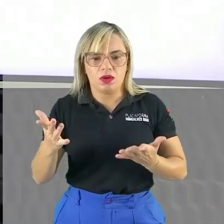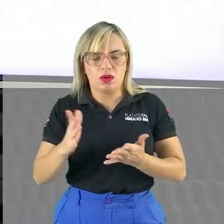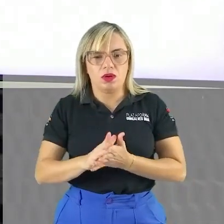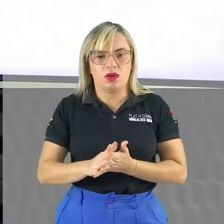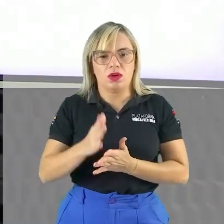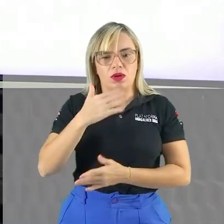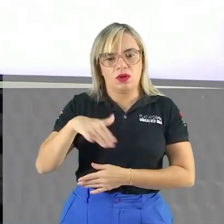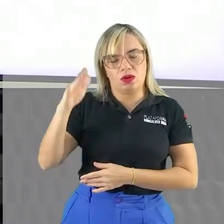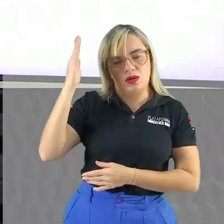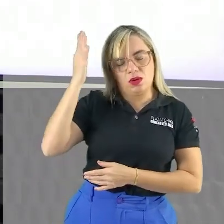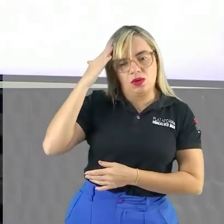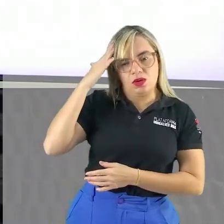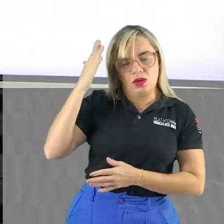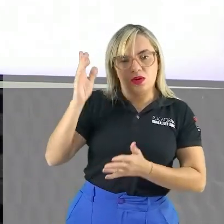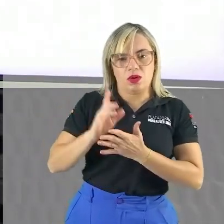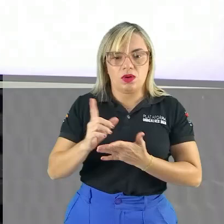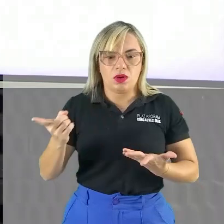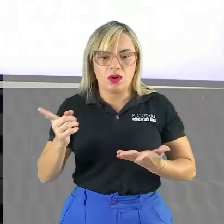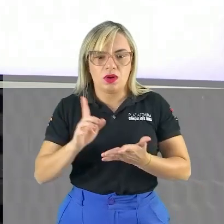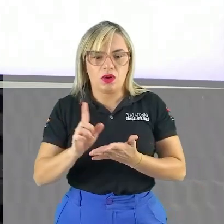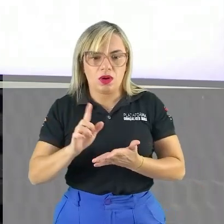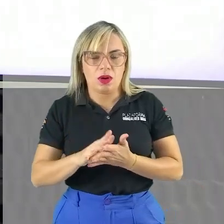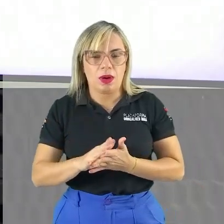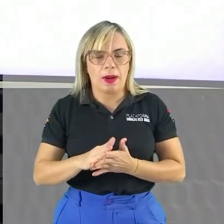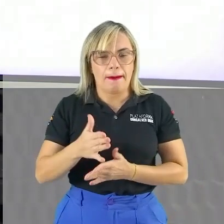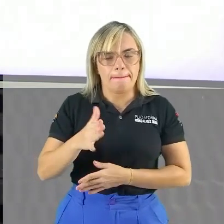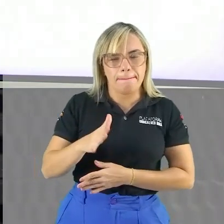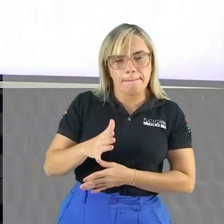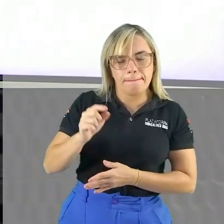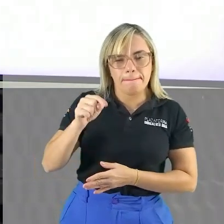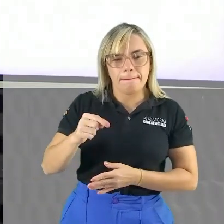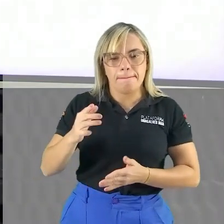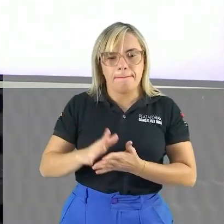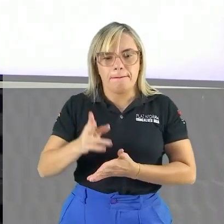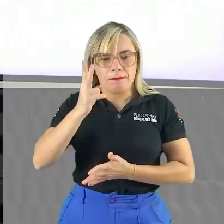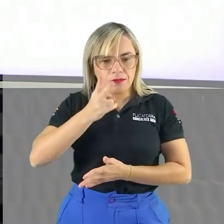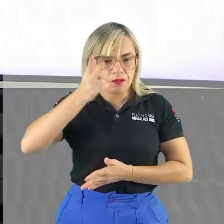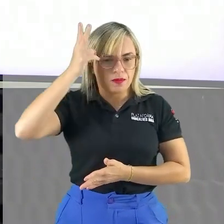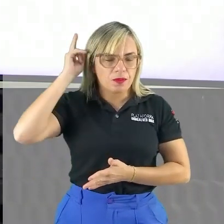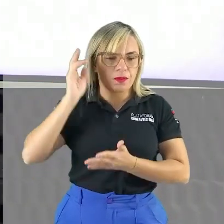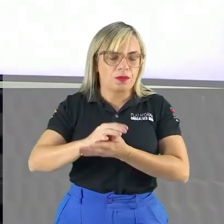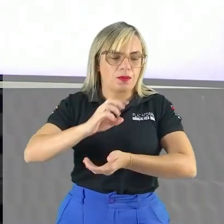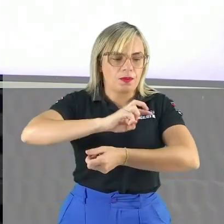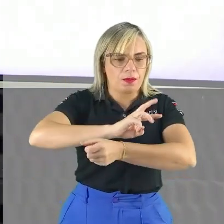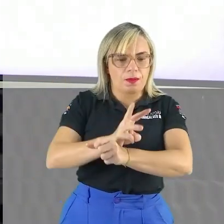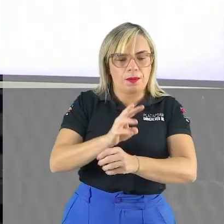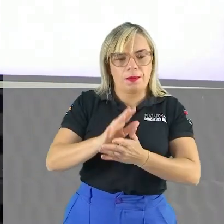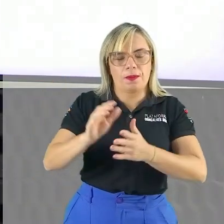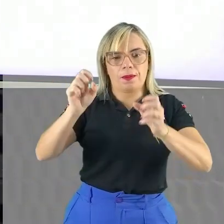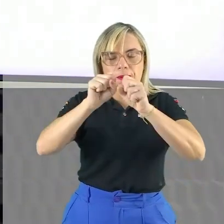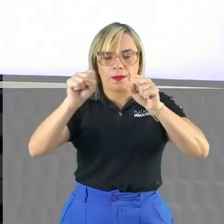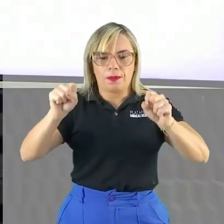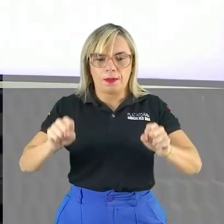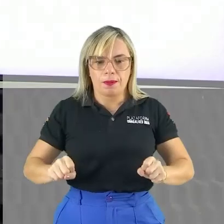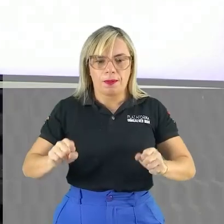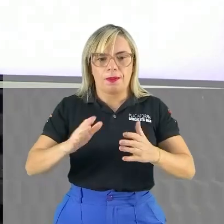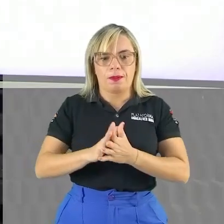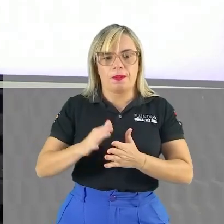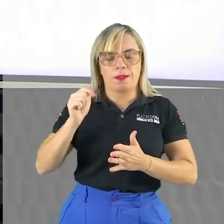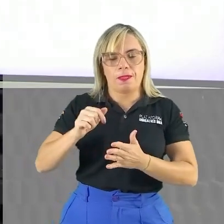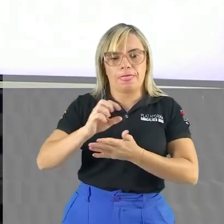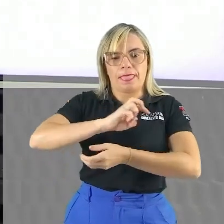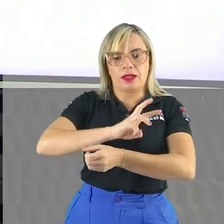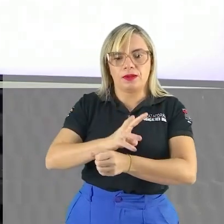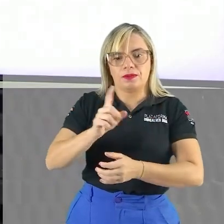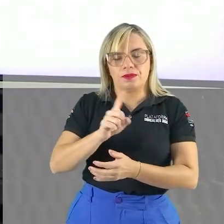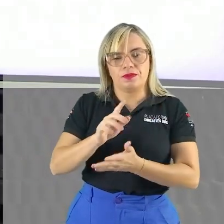tem que entender que é uma questão ou outra, até porque o vestibular da UEMA, né, o sistema de vestibular da UEMA, ele